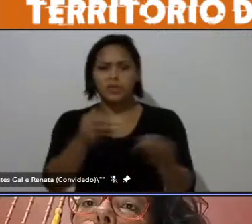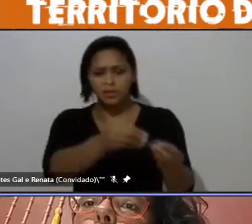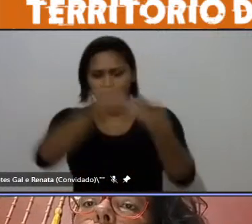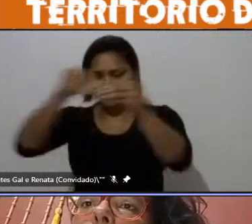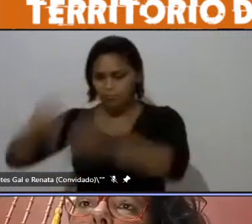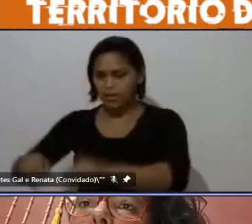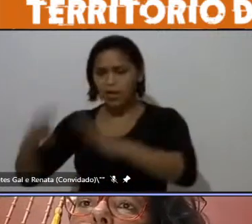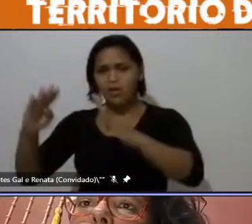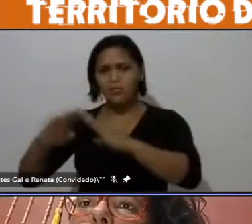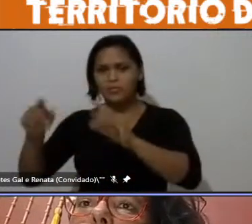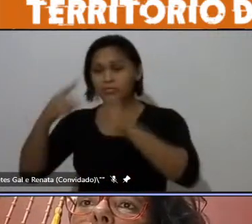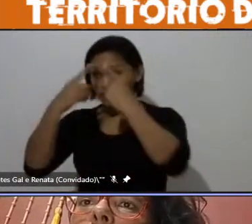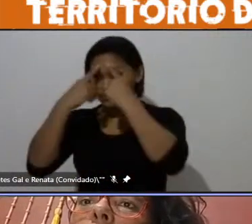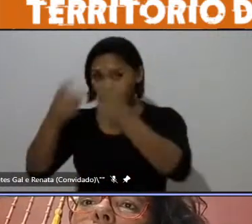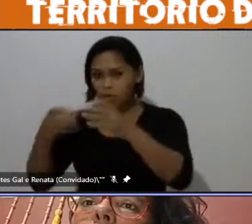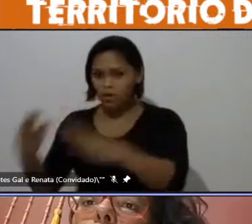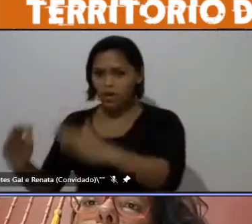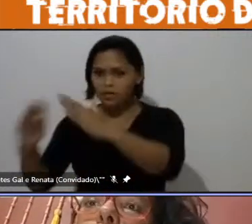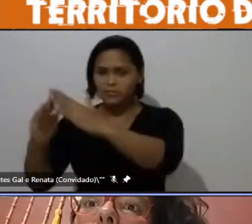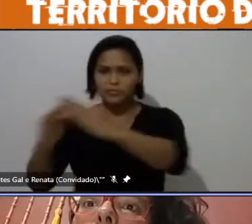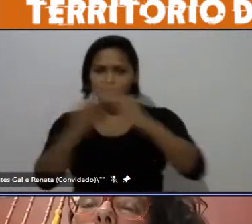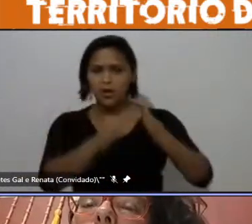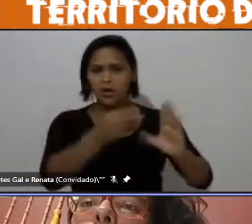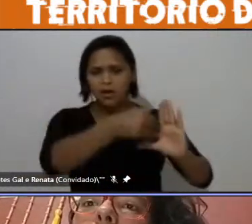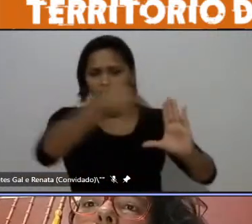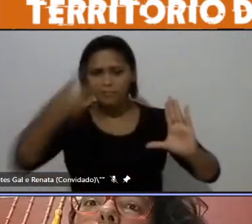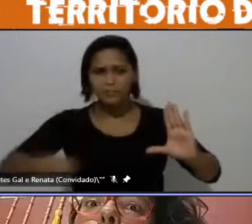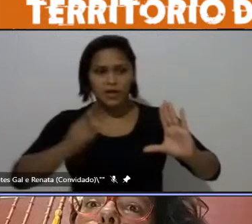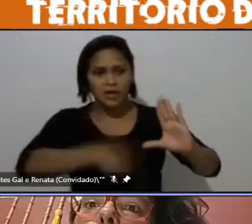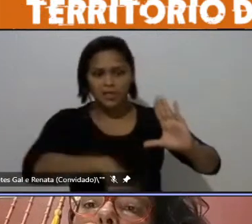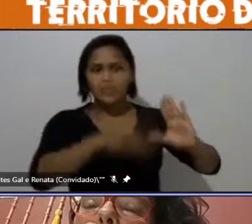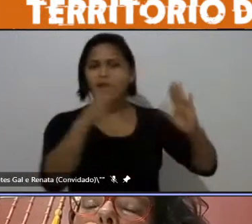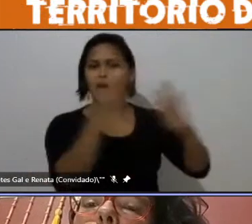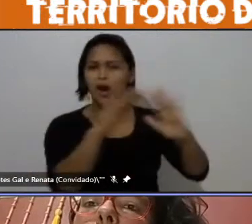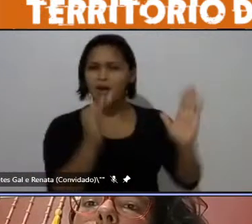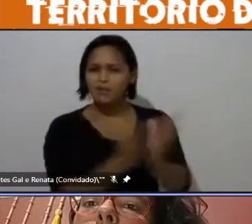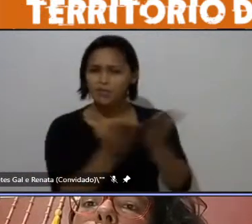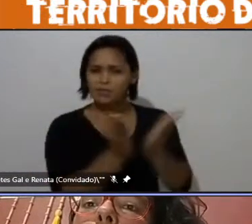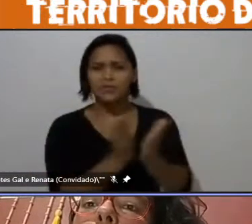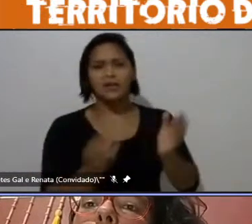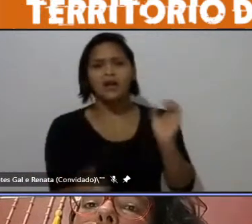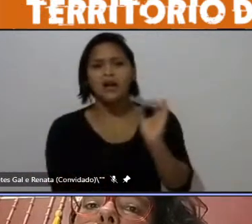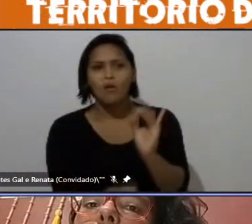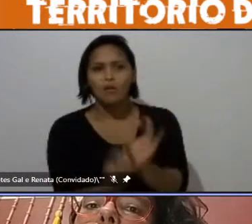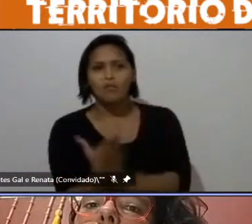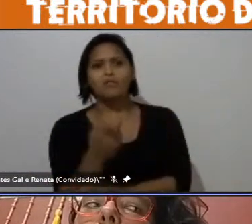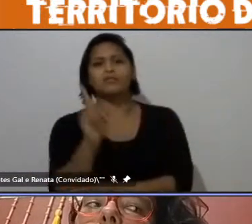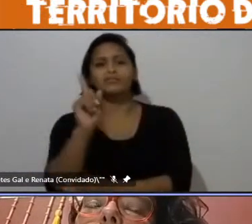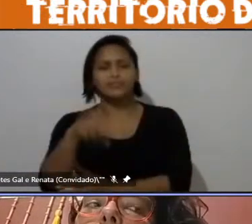e remoções violentos. Né? Então, a favela, ela é fruto, né,